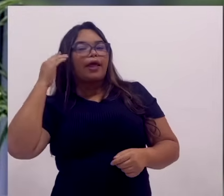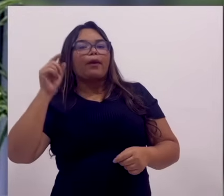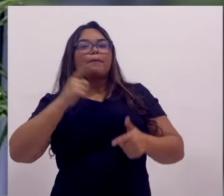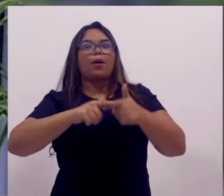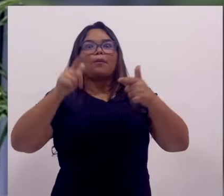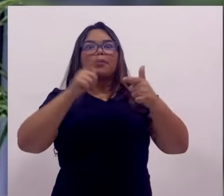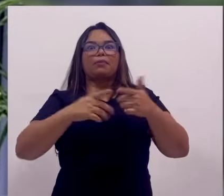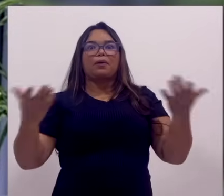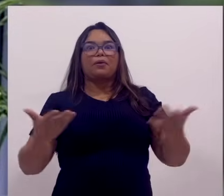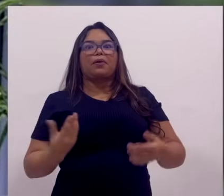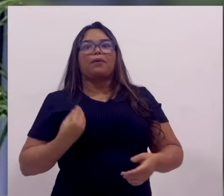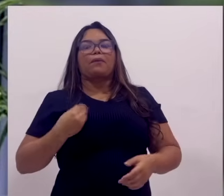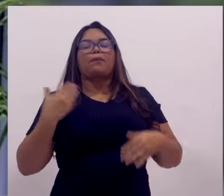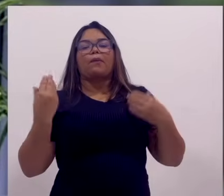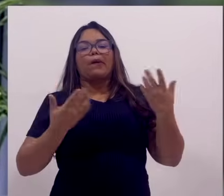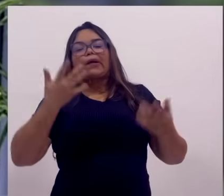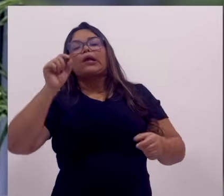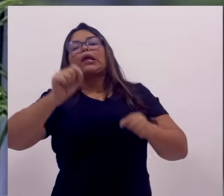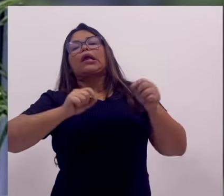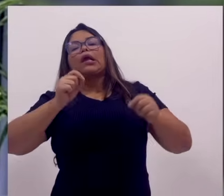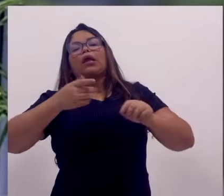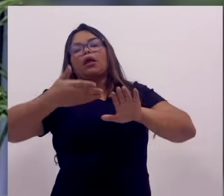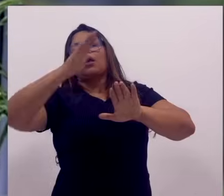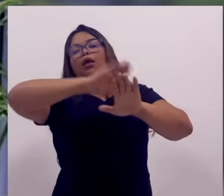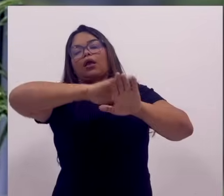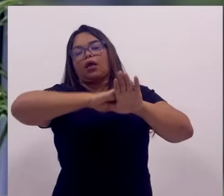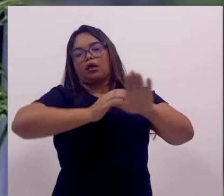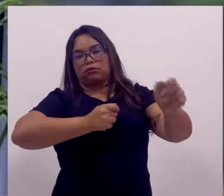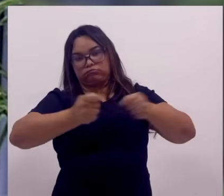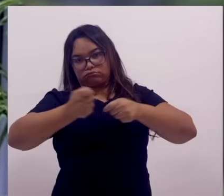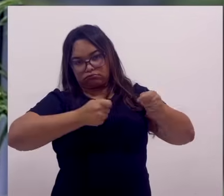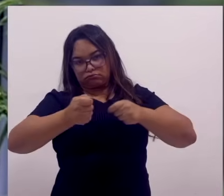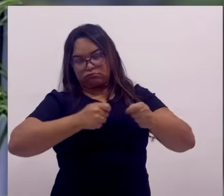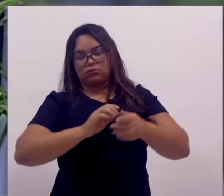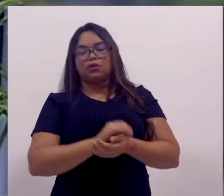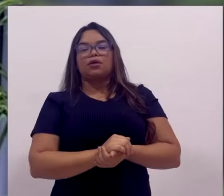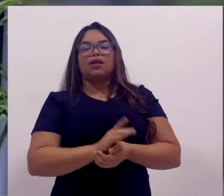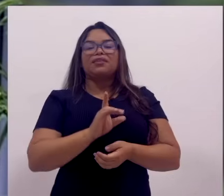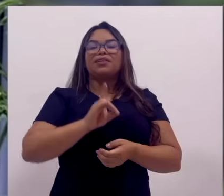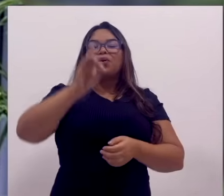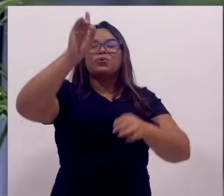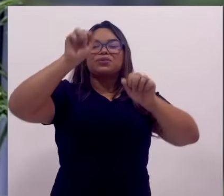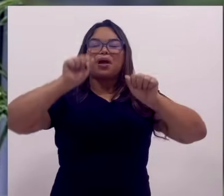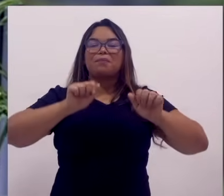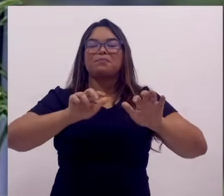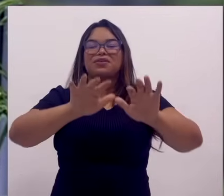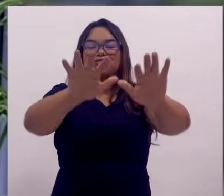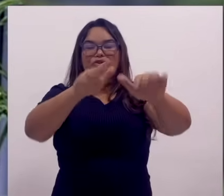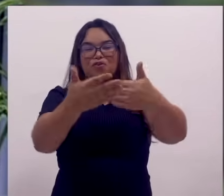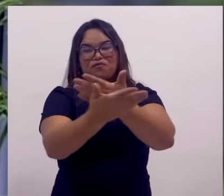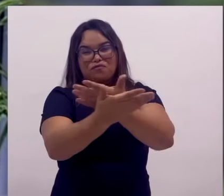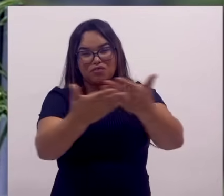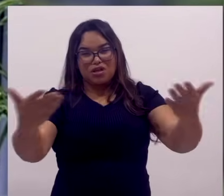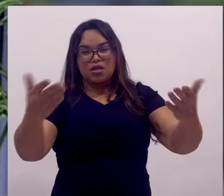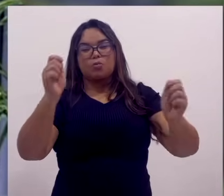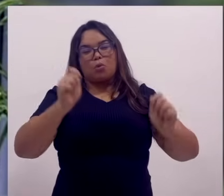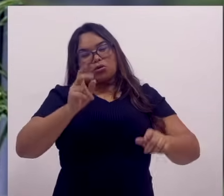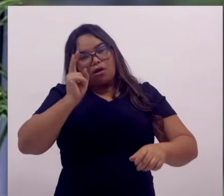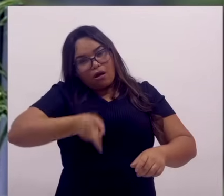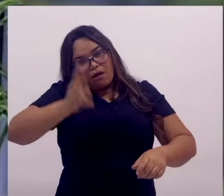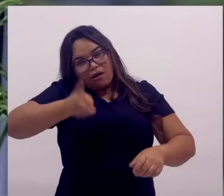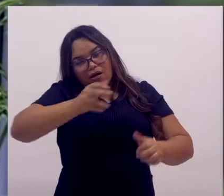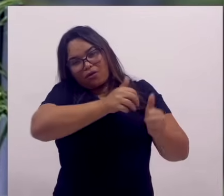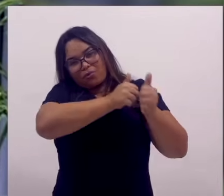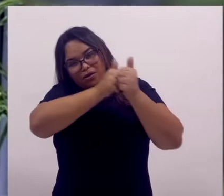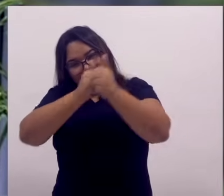qual nós nos encontramos. Vamos descobrir quem está no controle, como eles controlam as coisas. Que Deus abençoe a cada